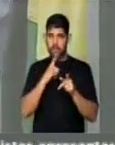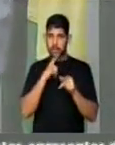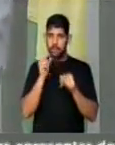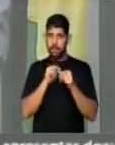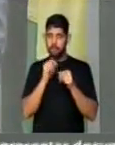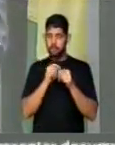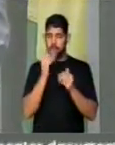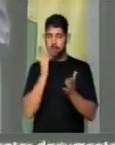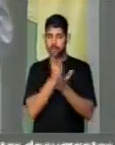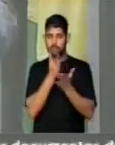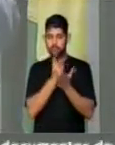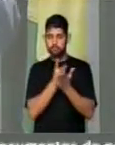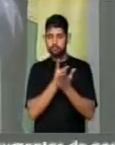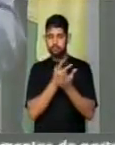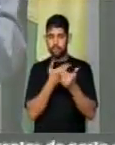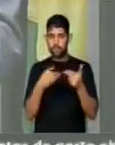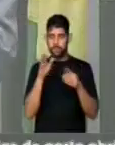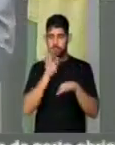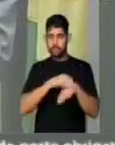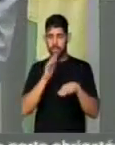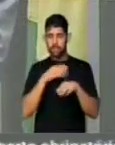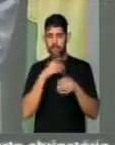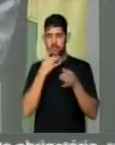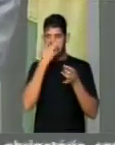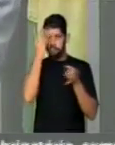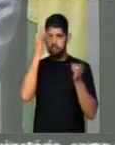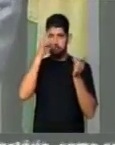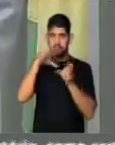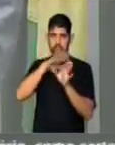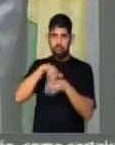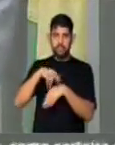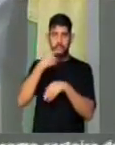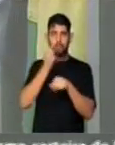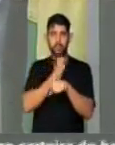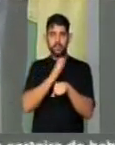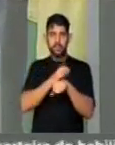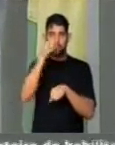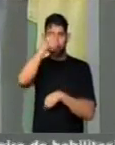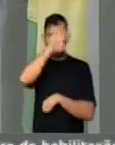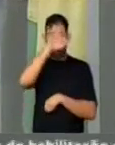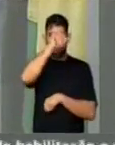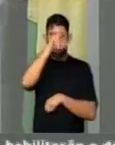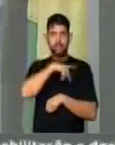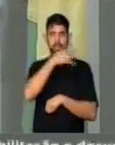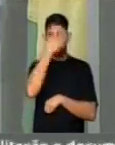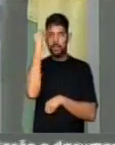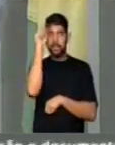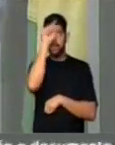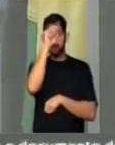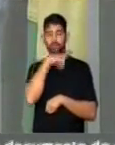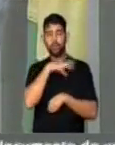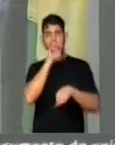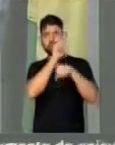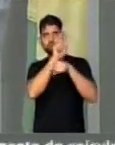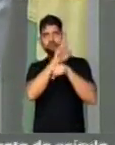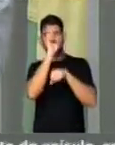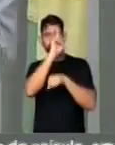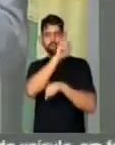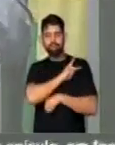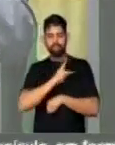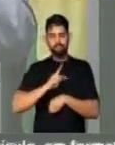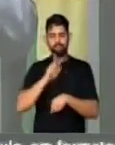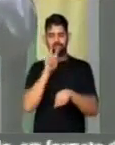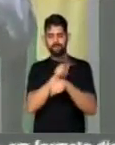uma compensação para aqueles mais excluídos, que são os estados do Nordeste? Nós defendemos, senhor